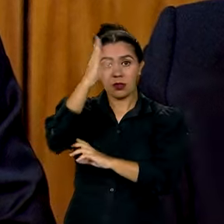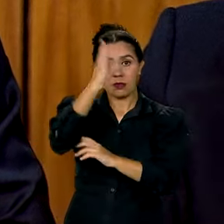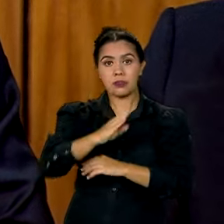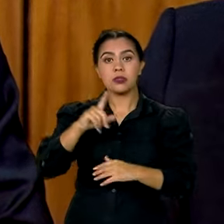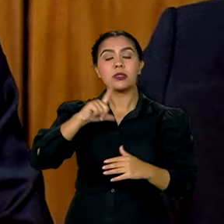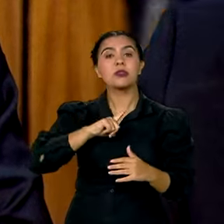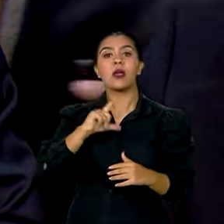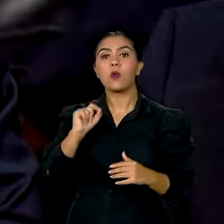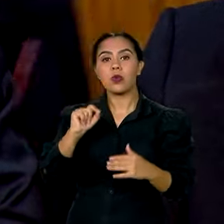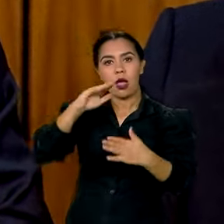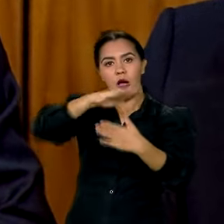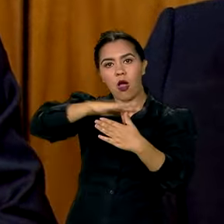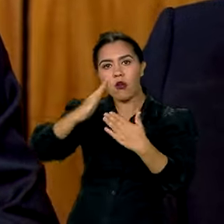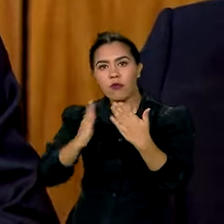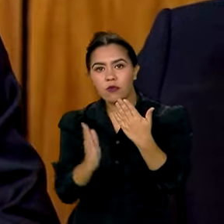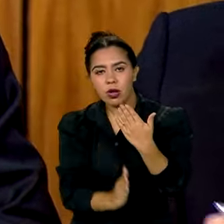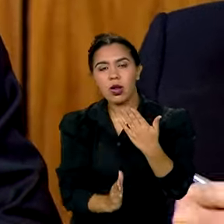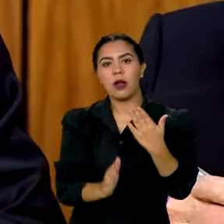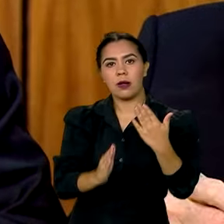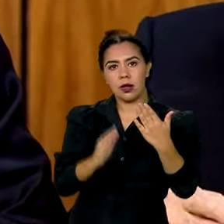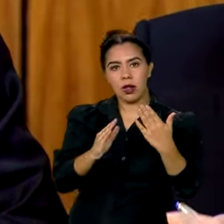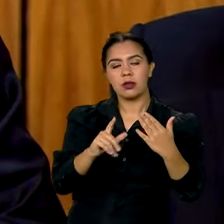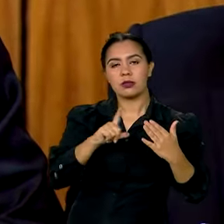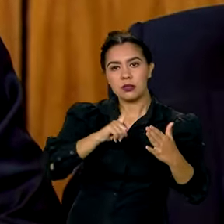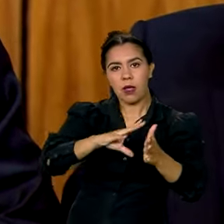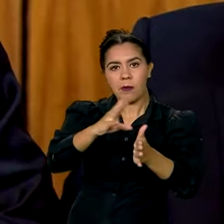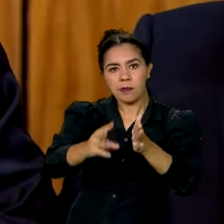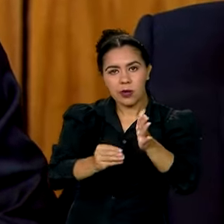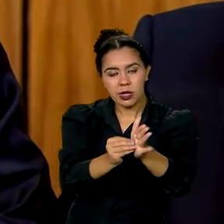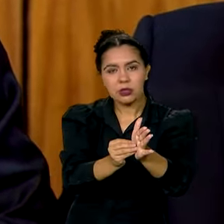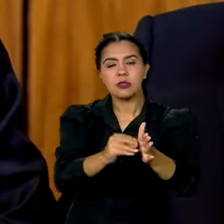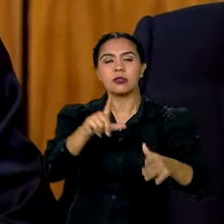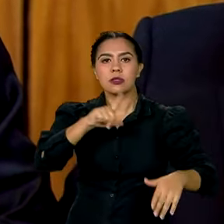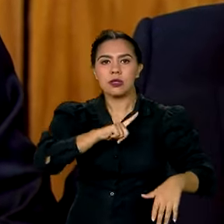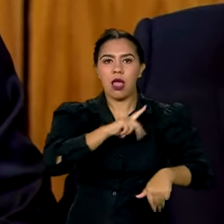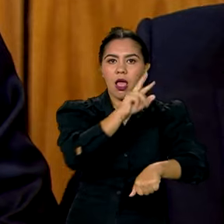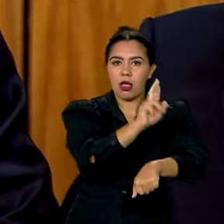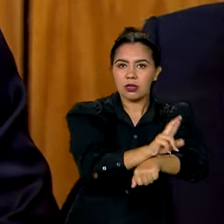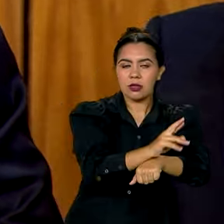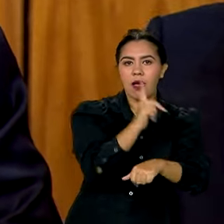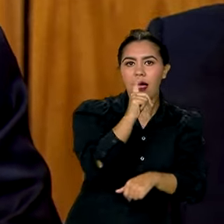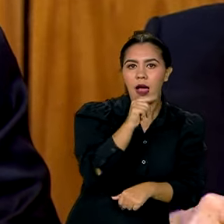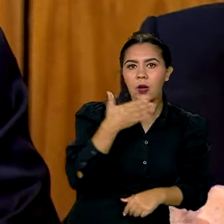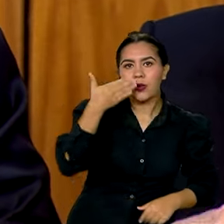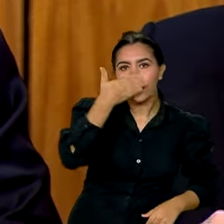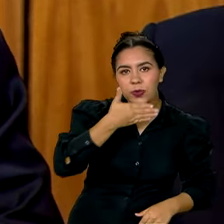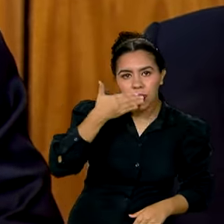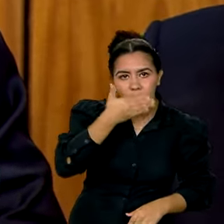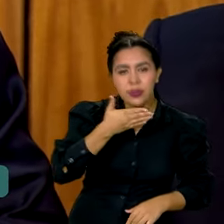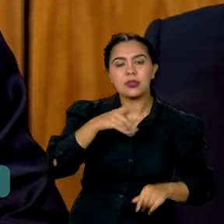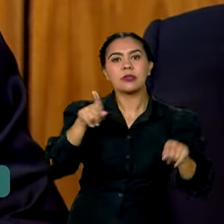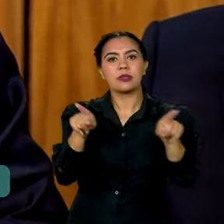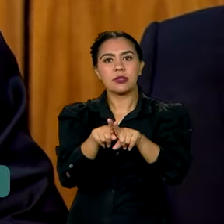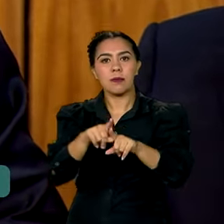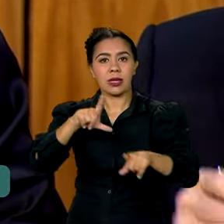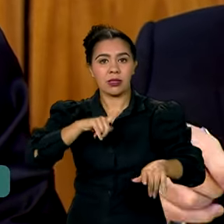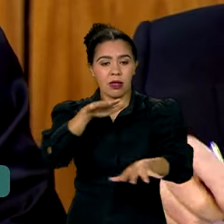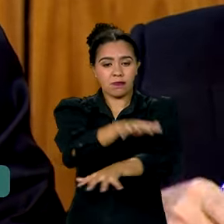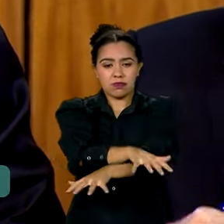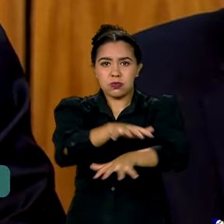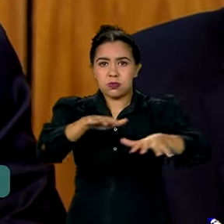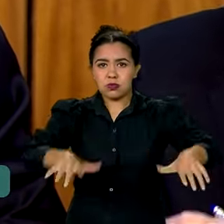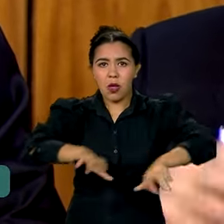tropical do planeta. Nós somos o país que tem maior reserva de água doce do planeta, a maior